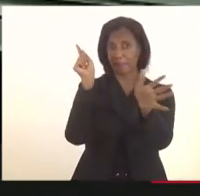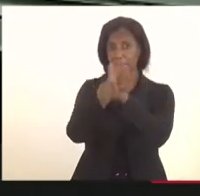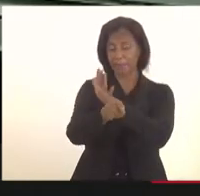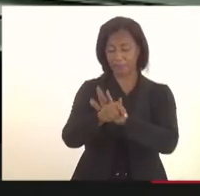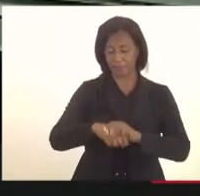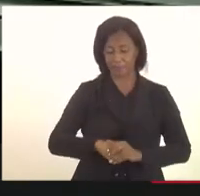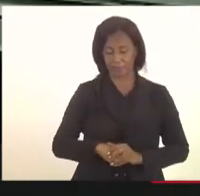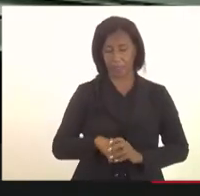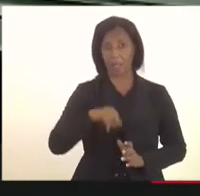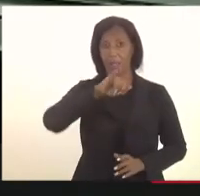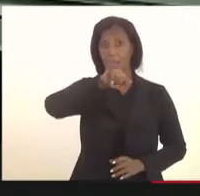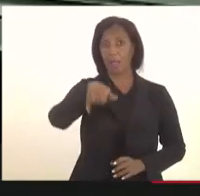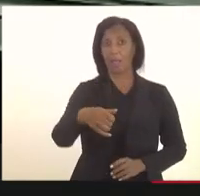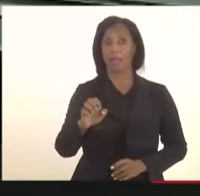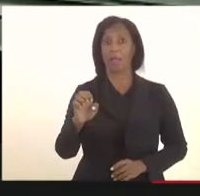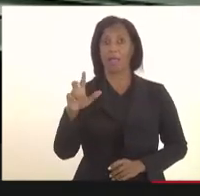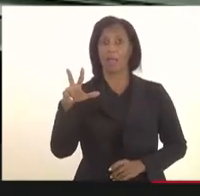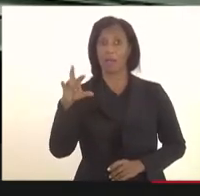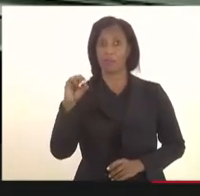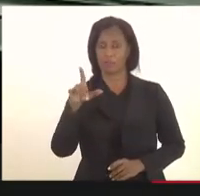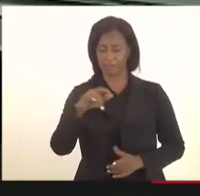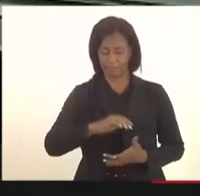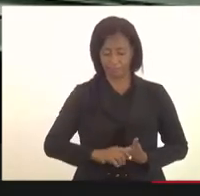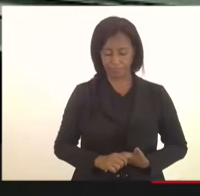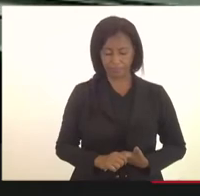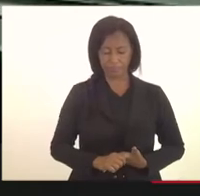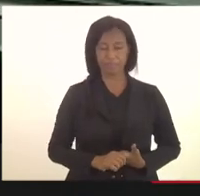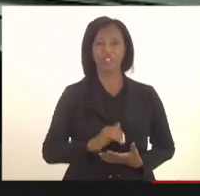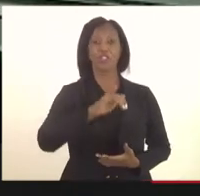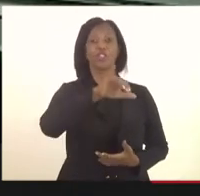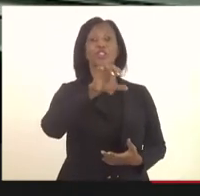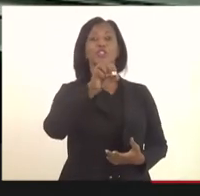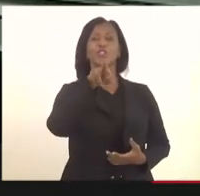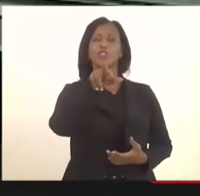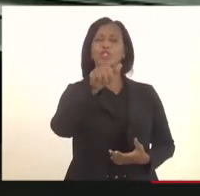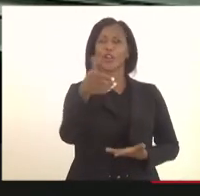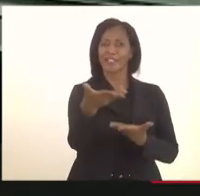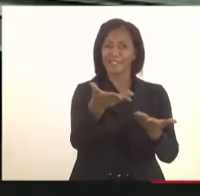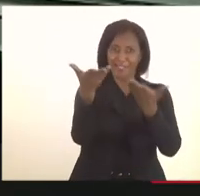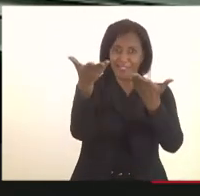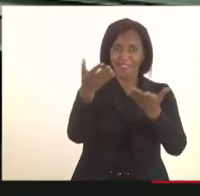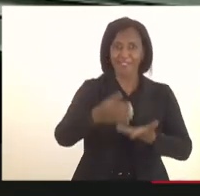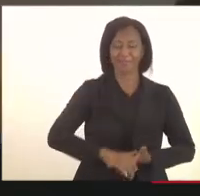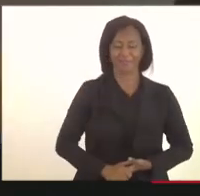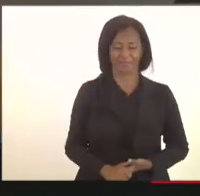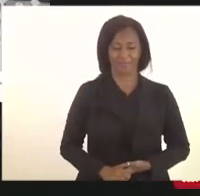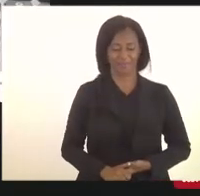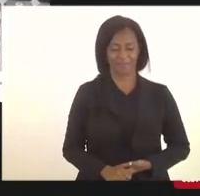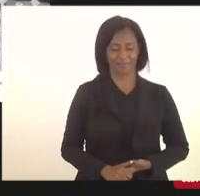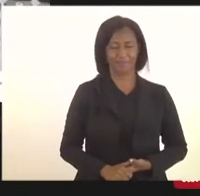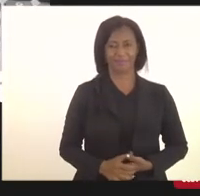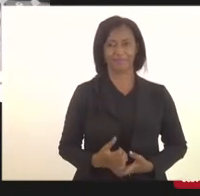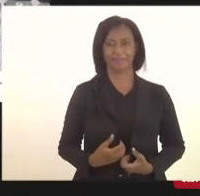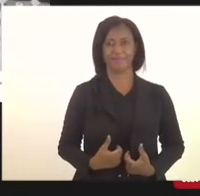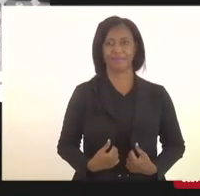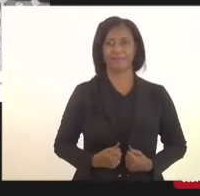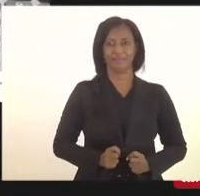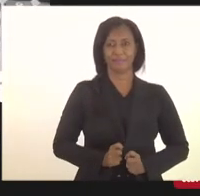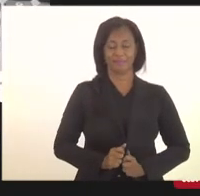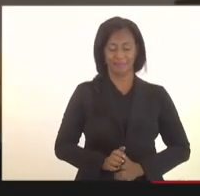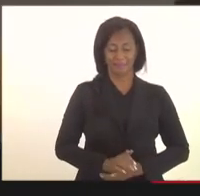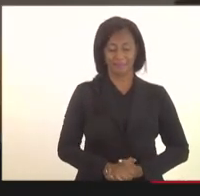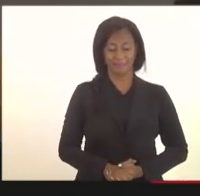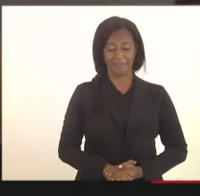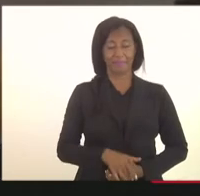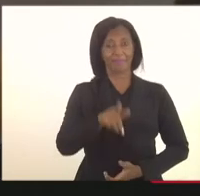do aproveitamento do hélio. Doutor Jonas Castro. E aí, deputado. É muito interessante